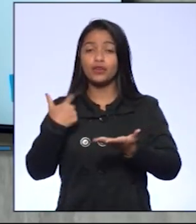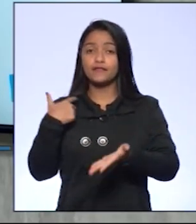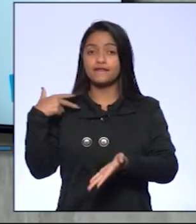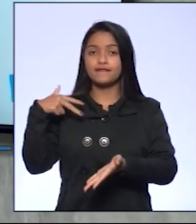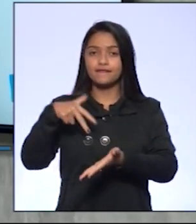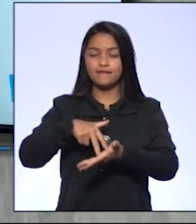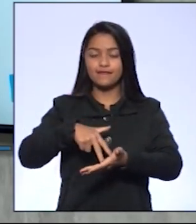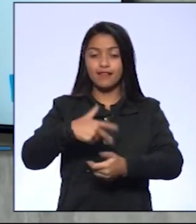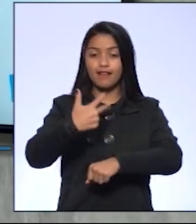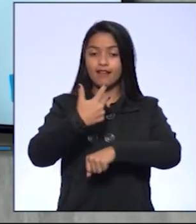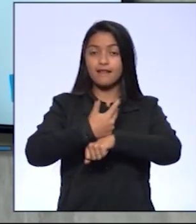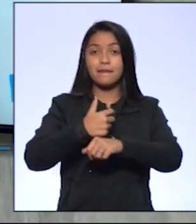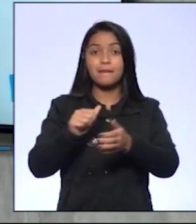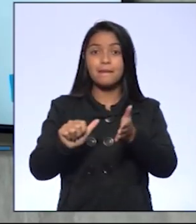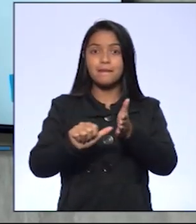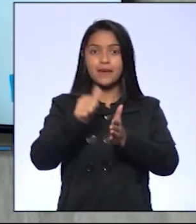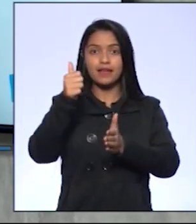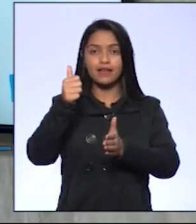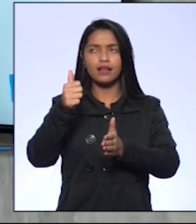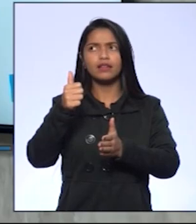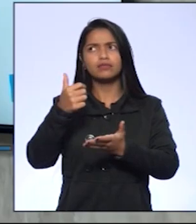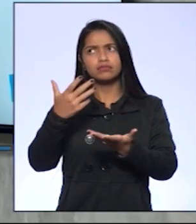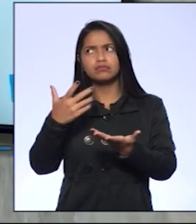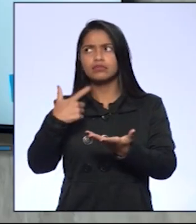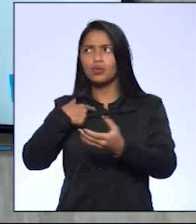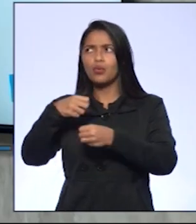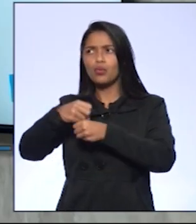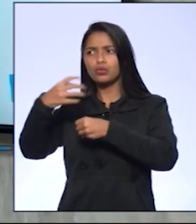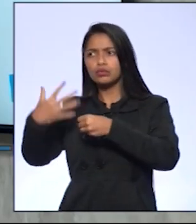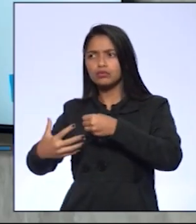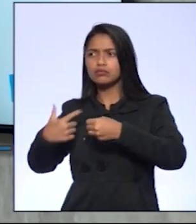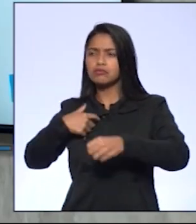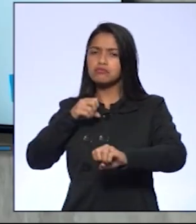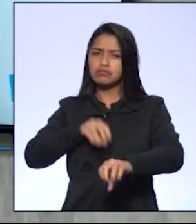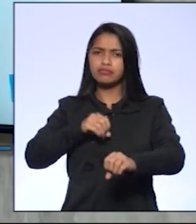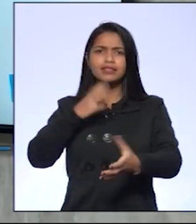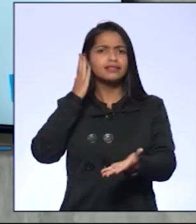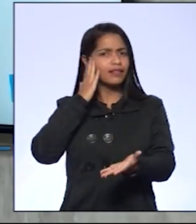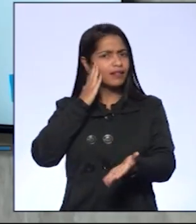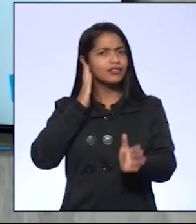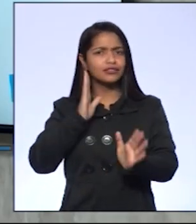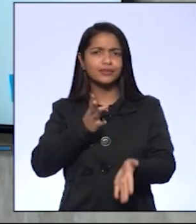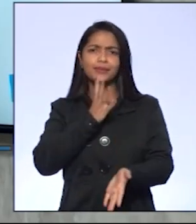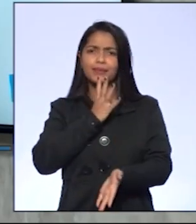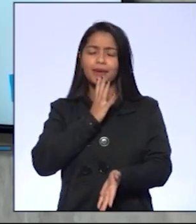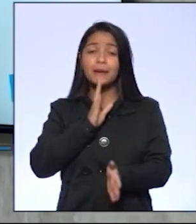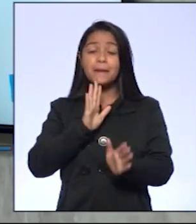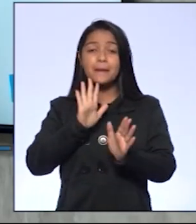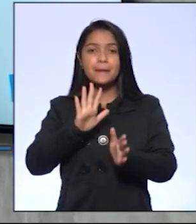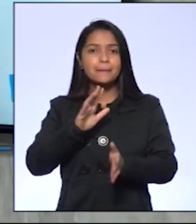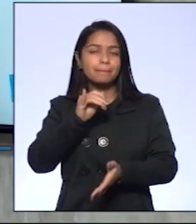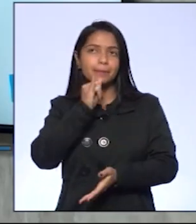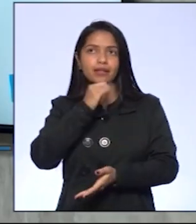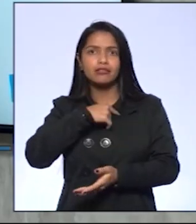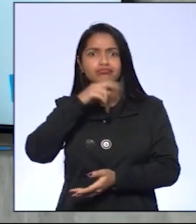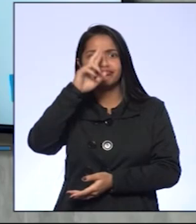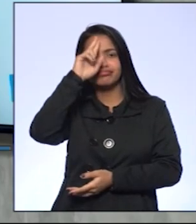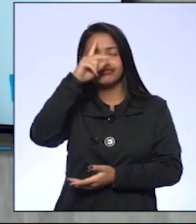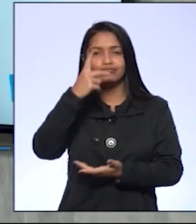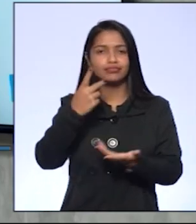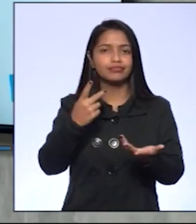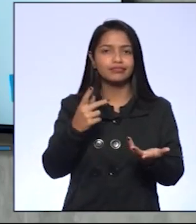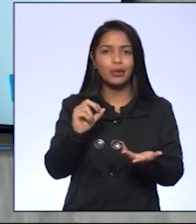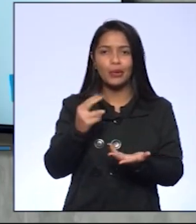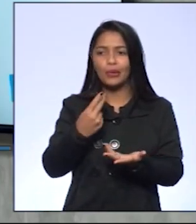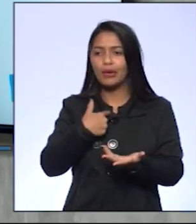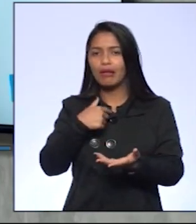primeira aula. Meu Deus do céu, eu sei exatamente o conteúdo que eu vou falar para vocês, mas cometo um lapso, um deslize,